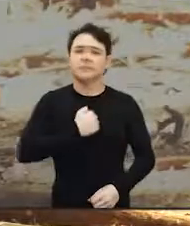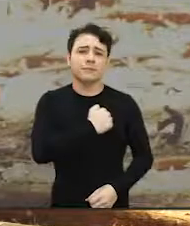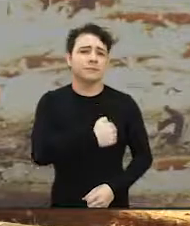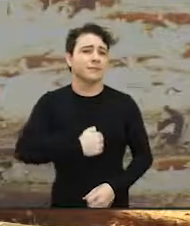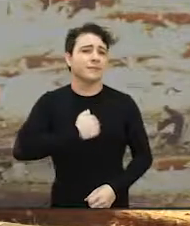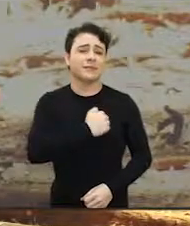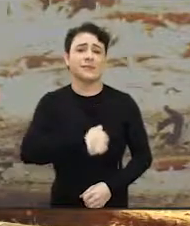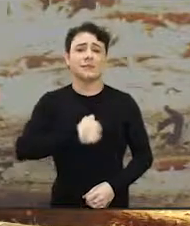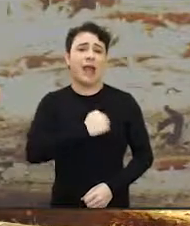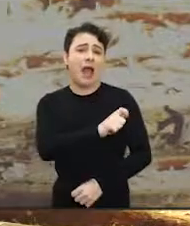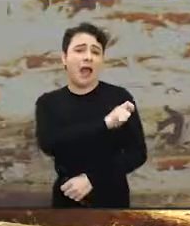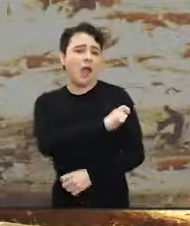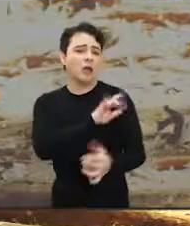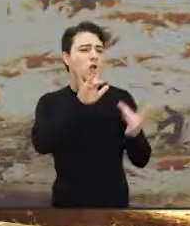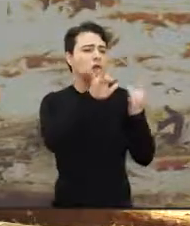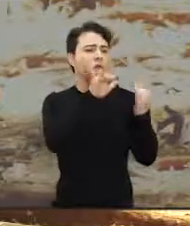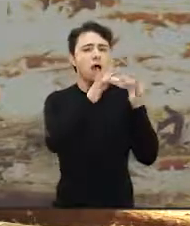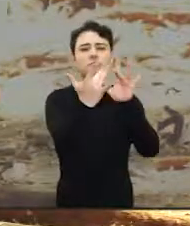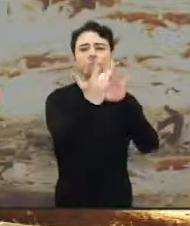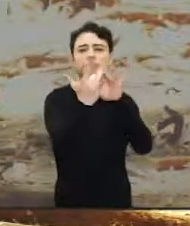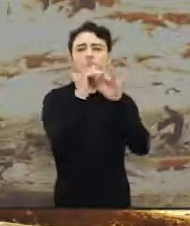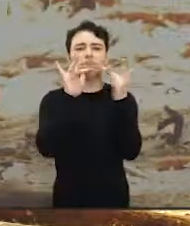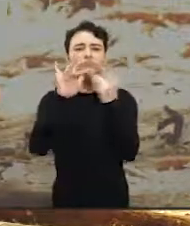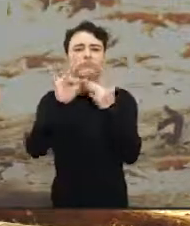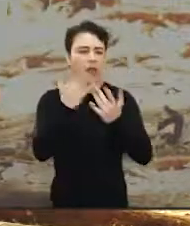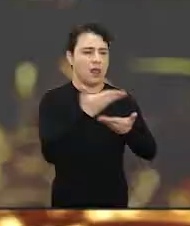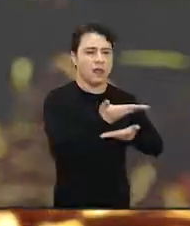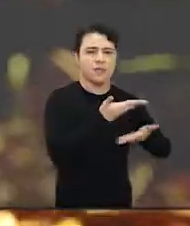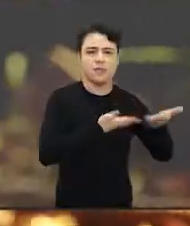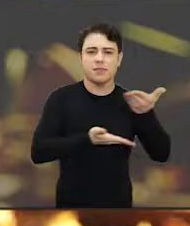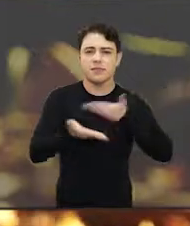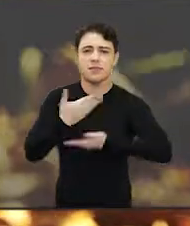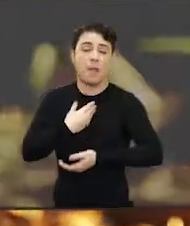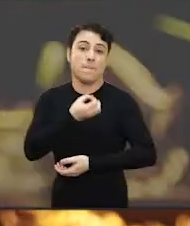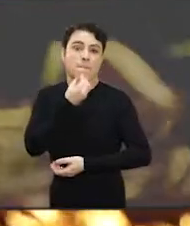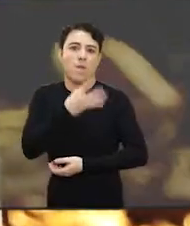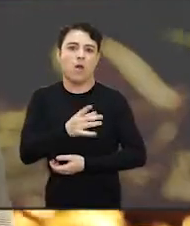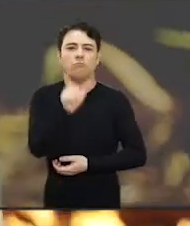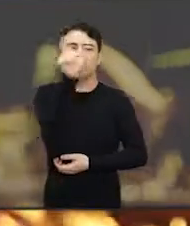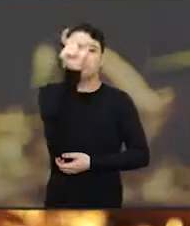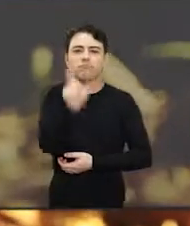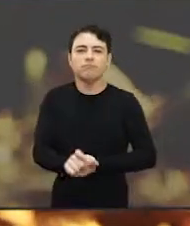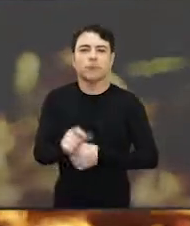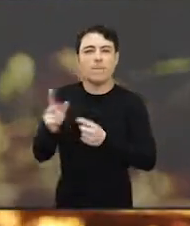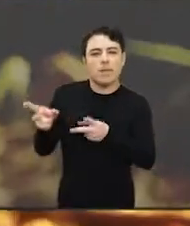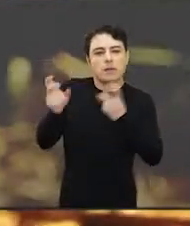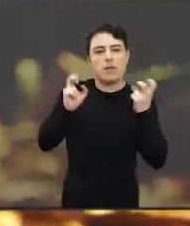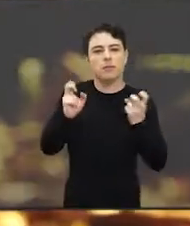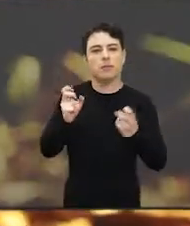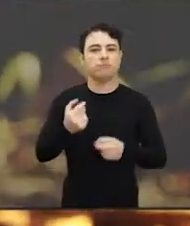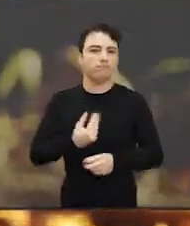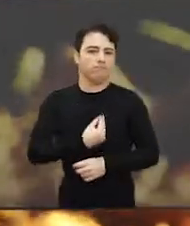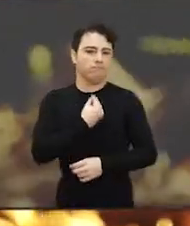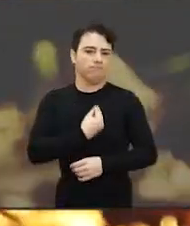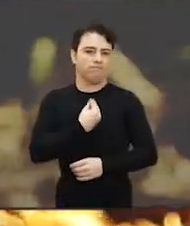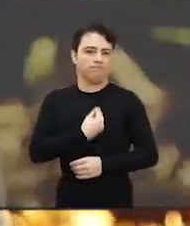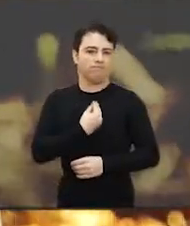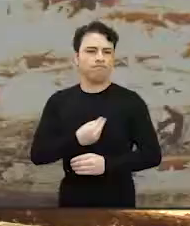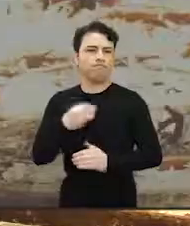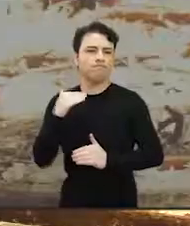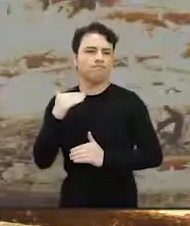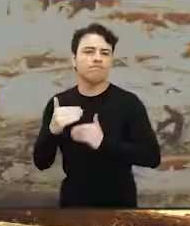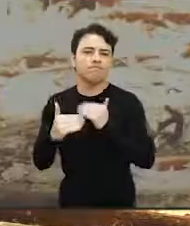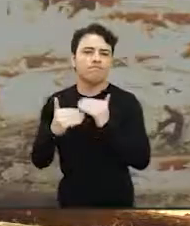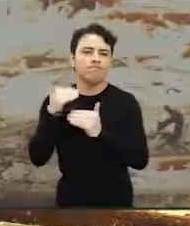principalmente quando você percebe que você tá, às vezes, até mudando a vida da pessoa, sabe? Como a música muda a vida da